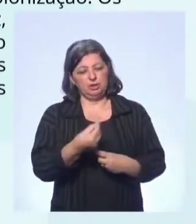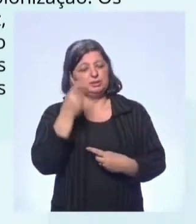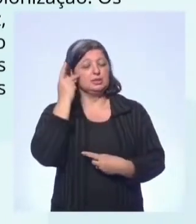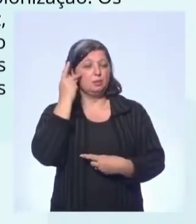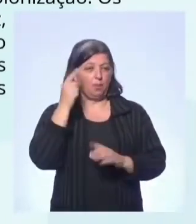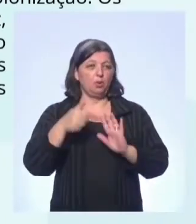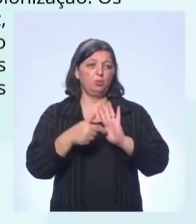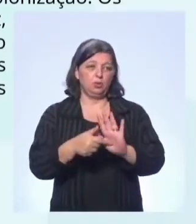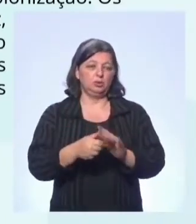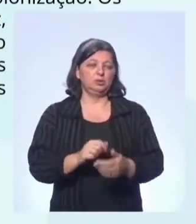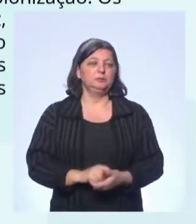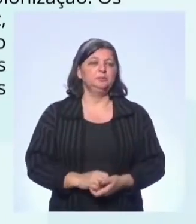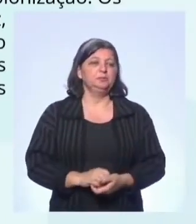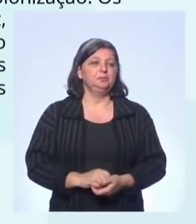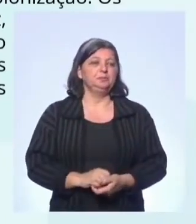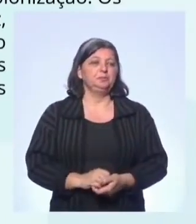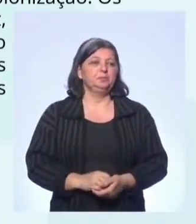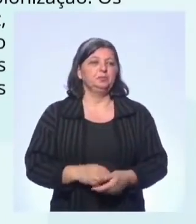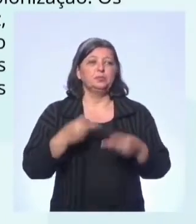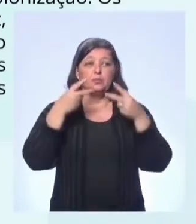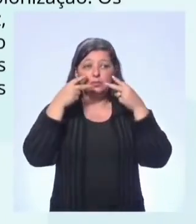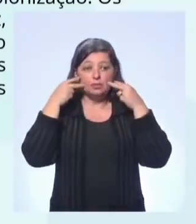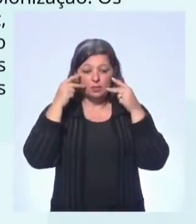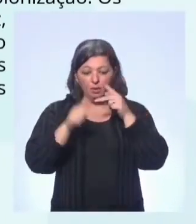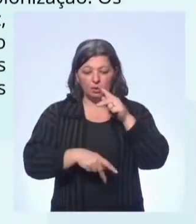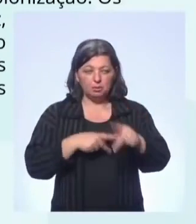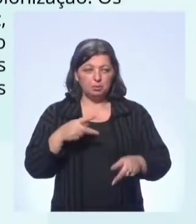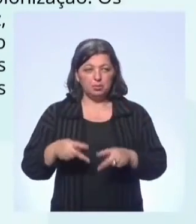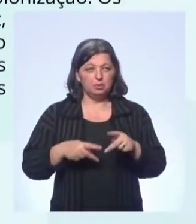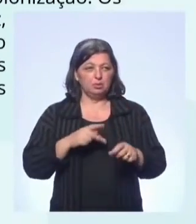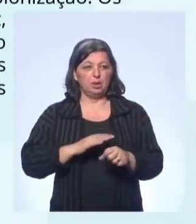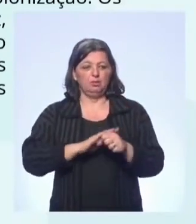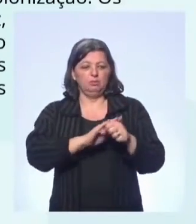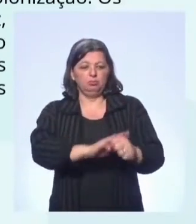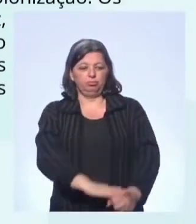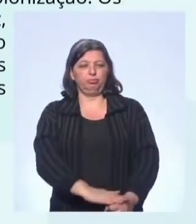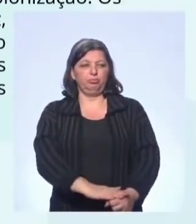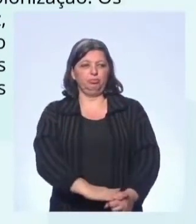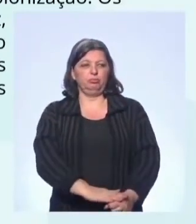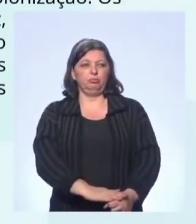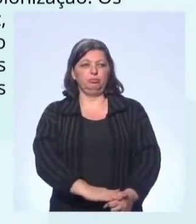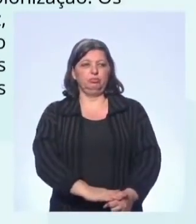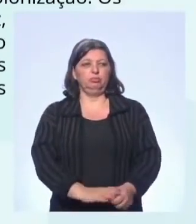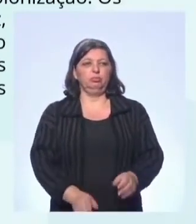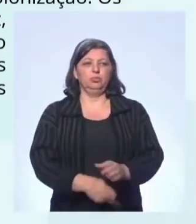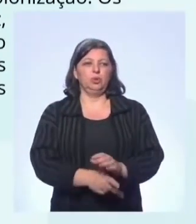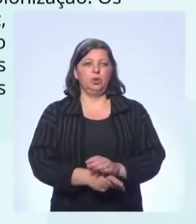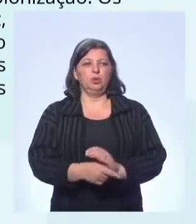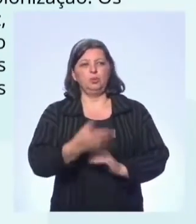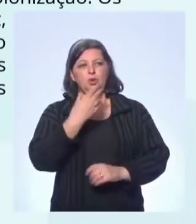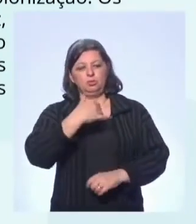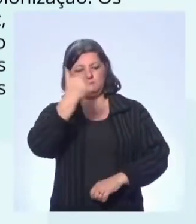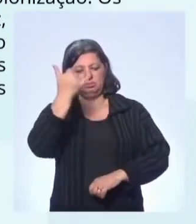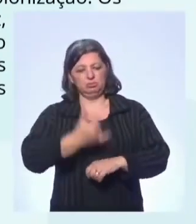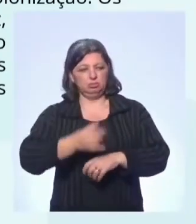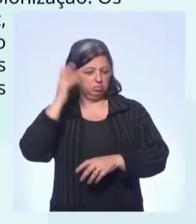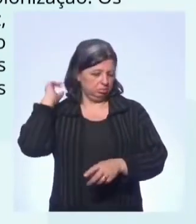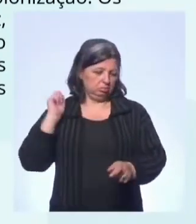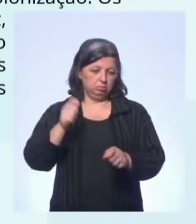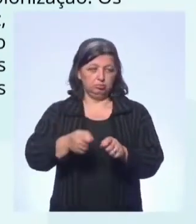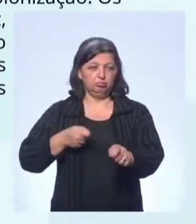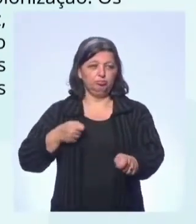indígenas sendo subjugados ali debaixo da supervisão de um caçador. E aí, galerinha, o que